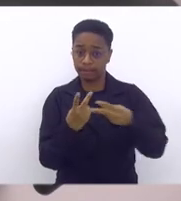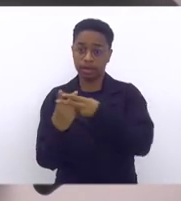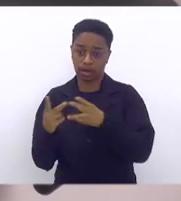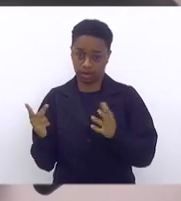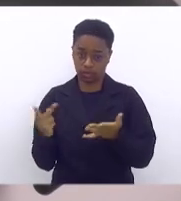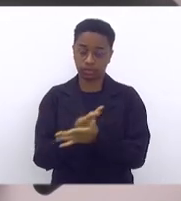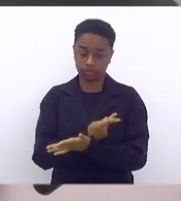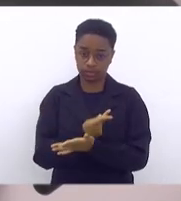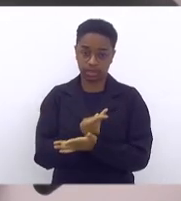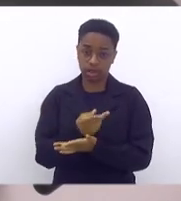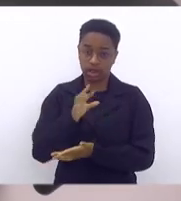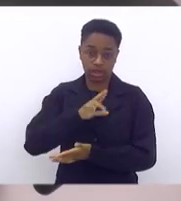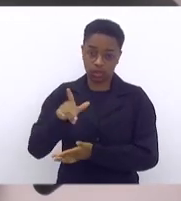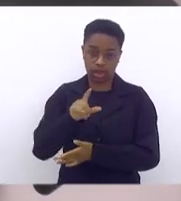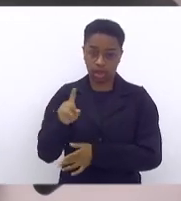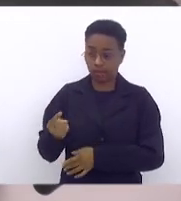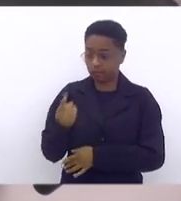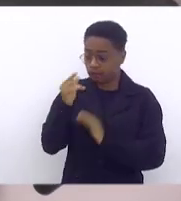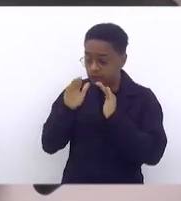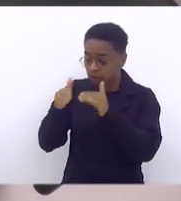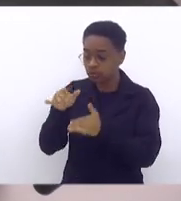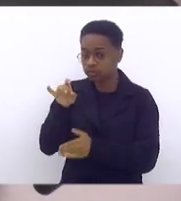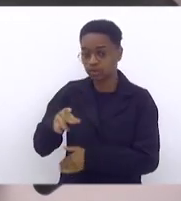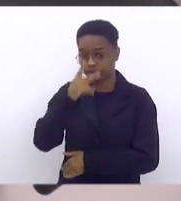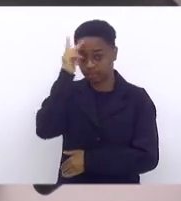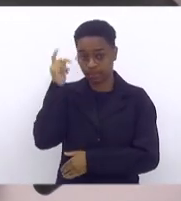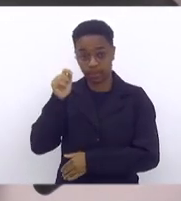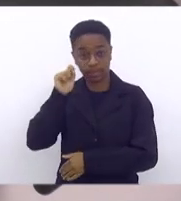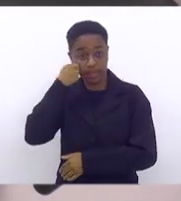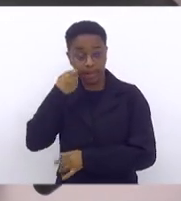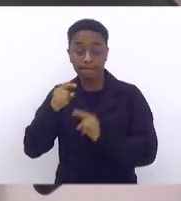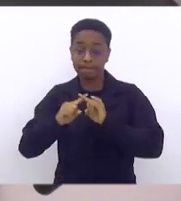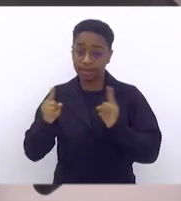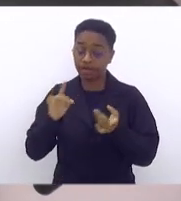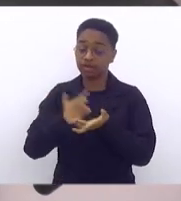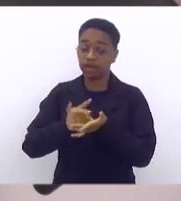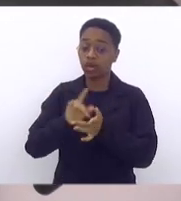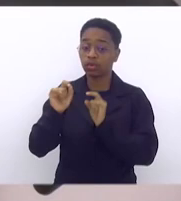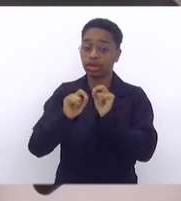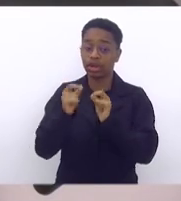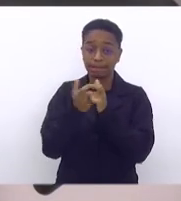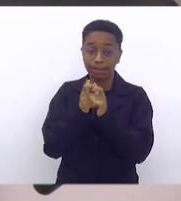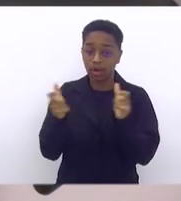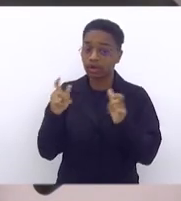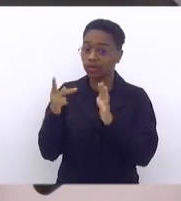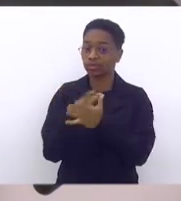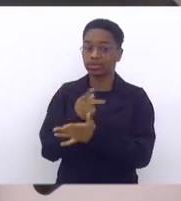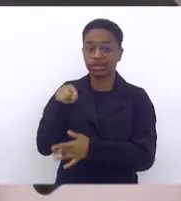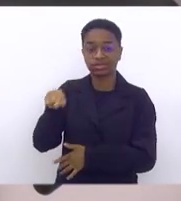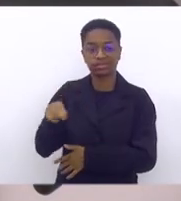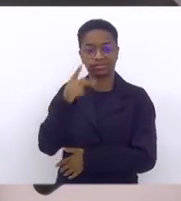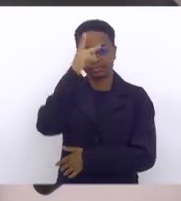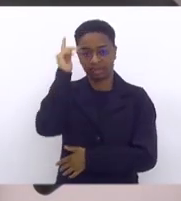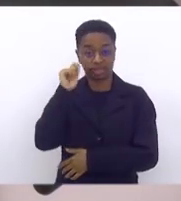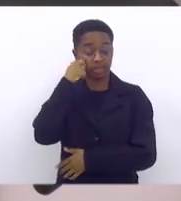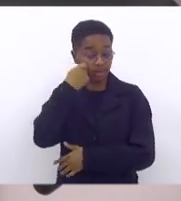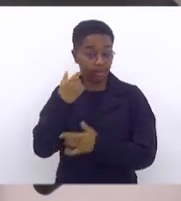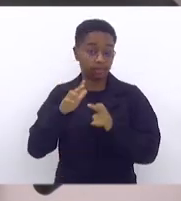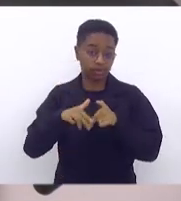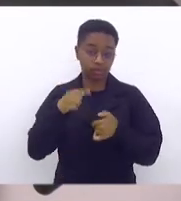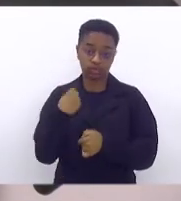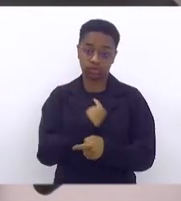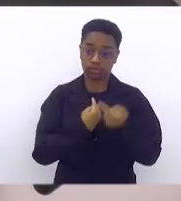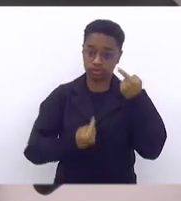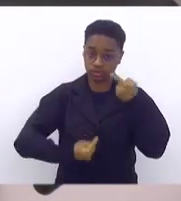liberdade. Isso não é algo exclusivo de pessoas negras, mas fato é que acontece majoritariamente com pessoas negras. E esse é o ponto aqui que a gente está